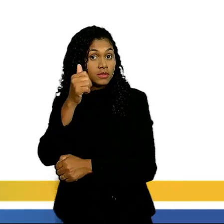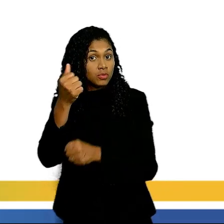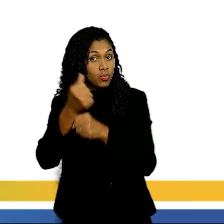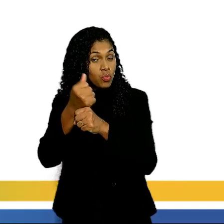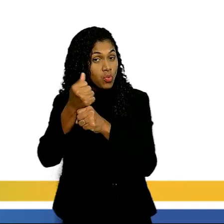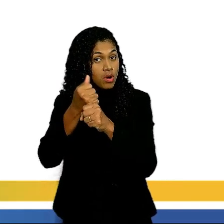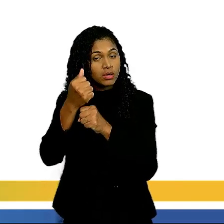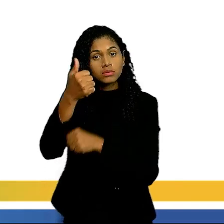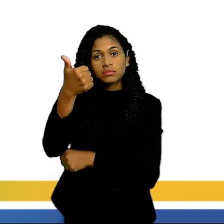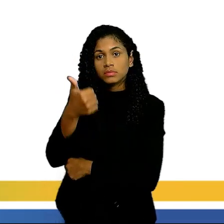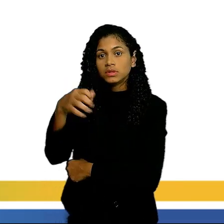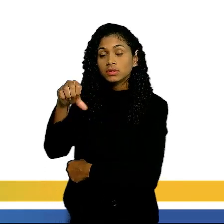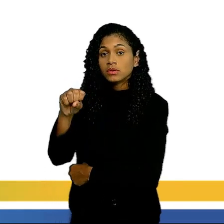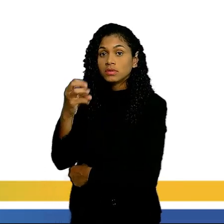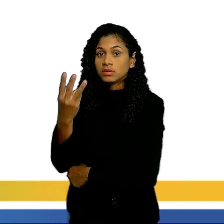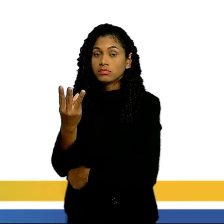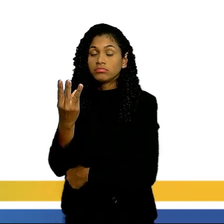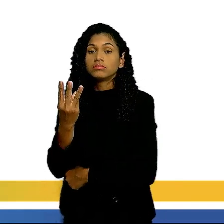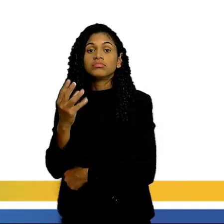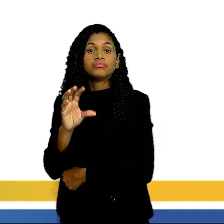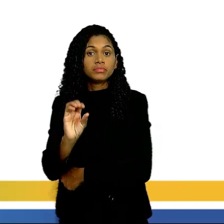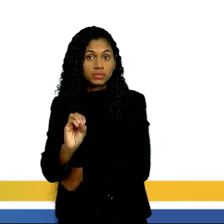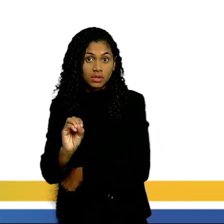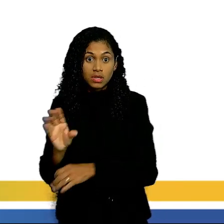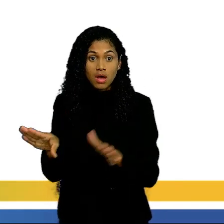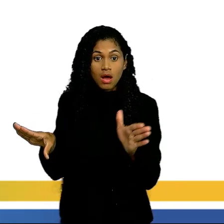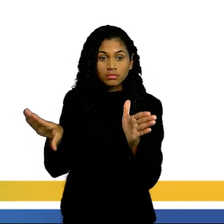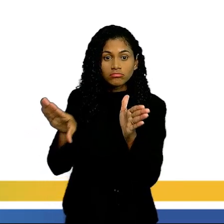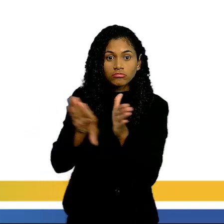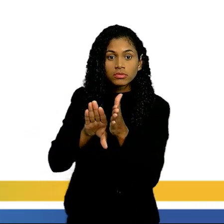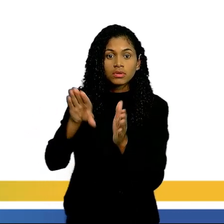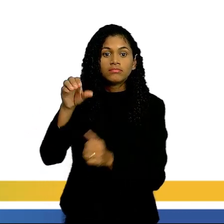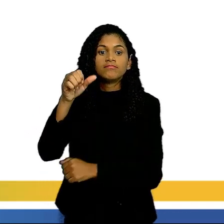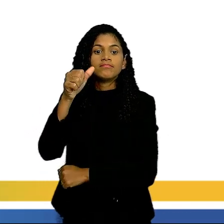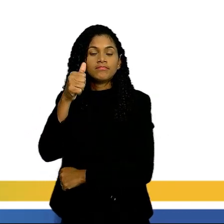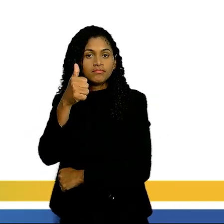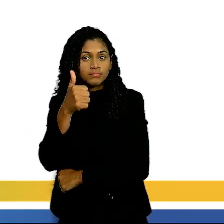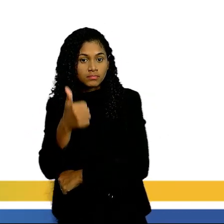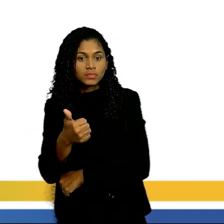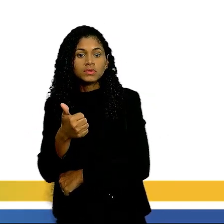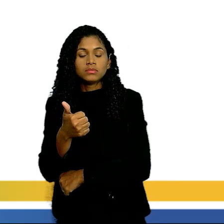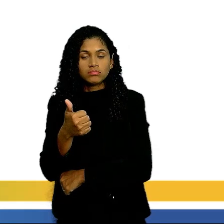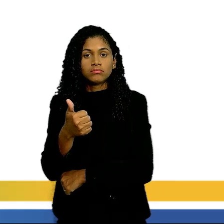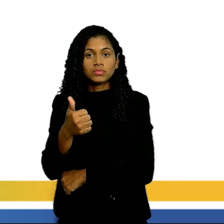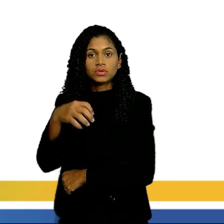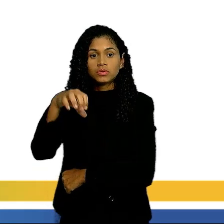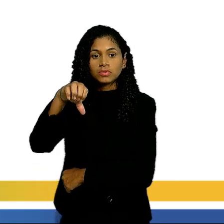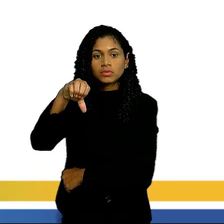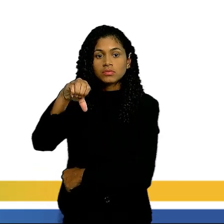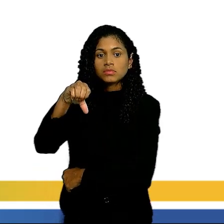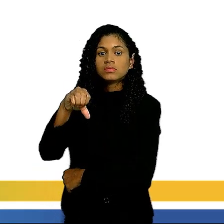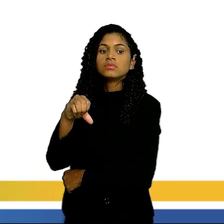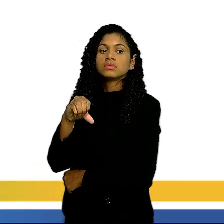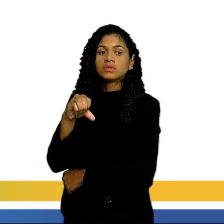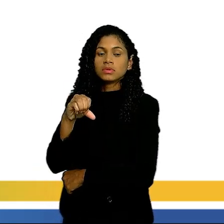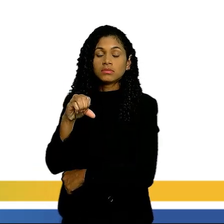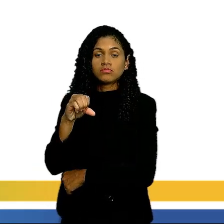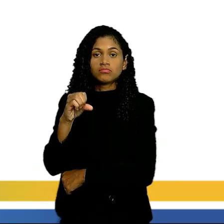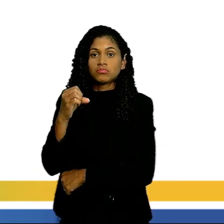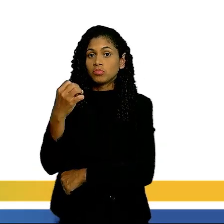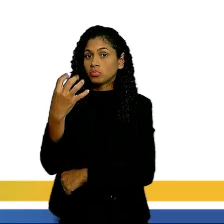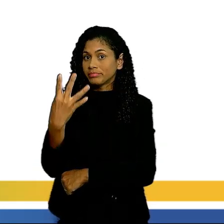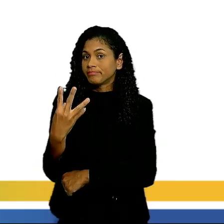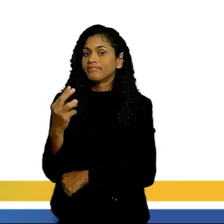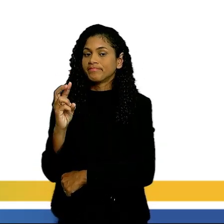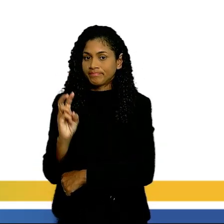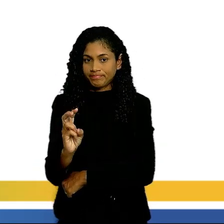1945, ou seja, é o mais longo período de um governo depois, né, da proclamação da